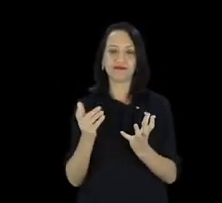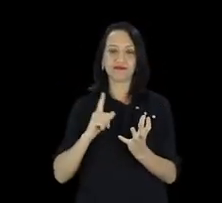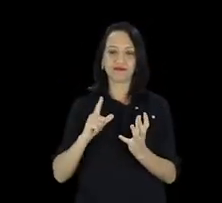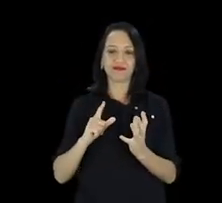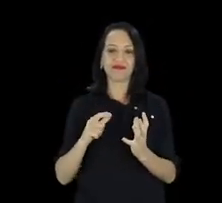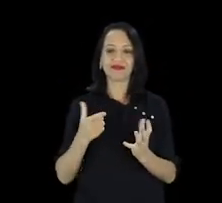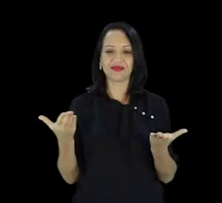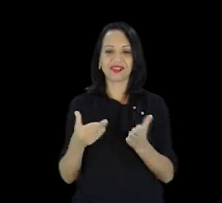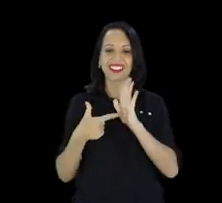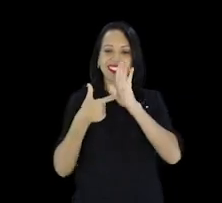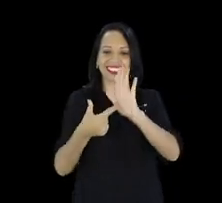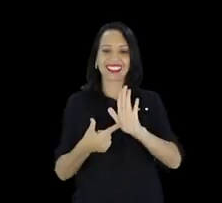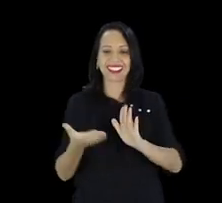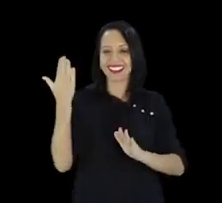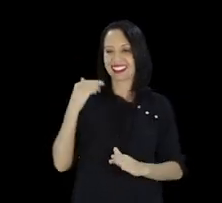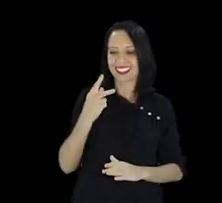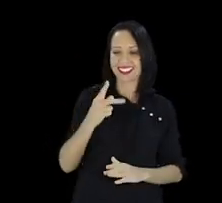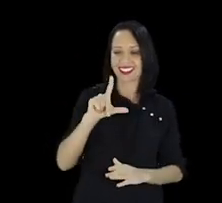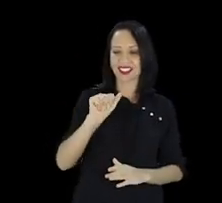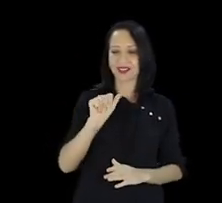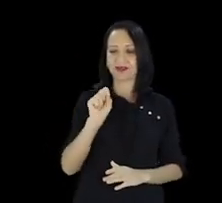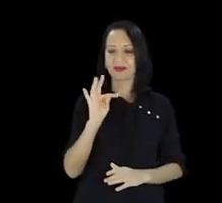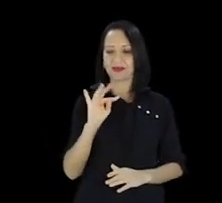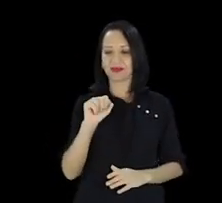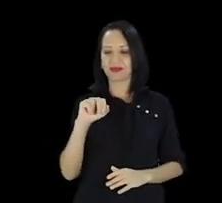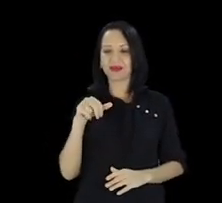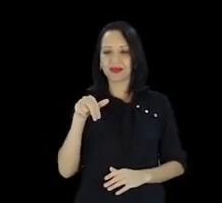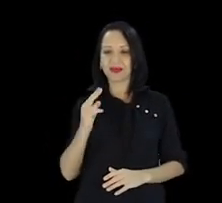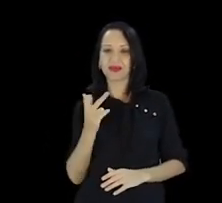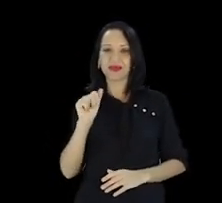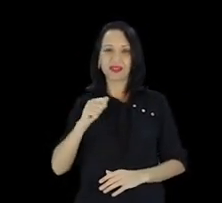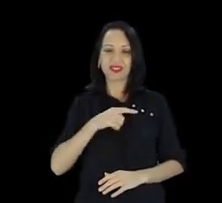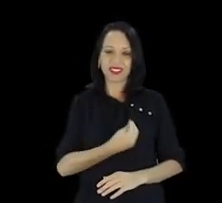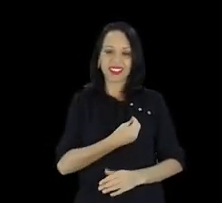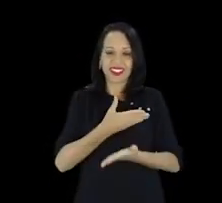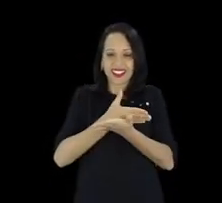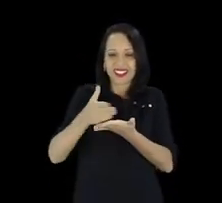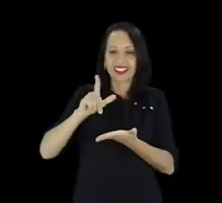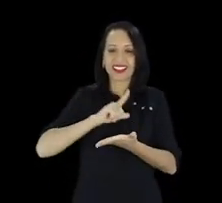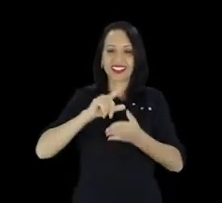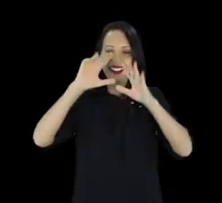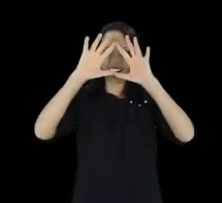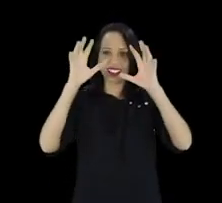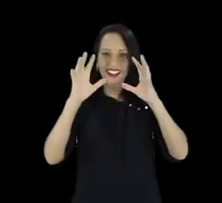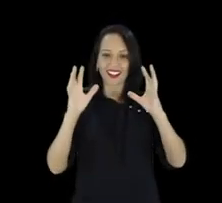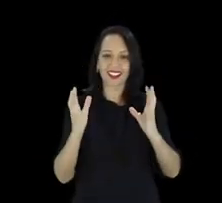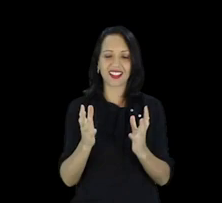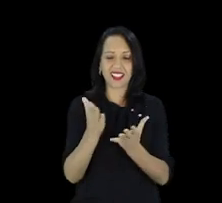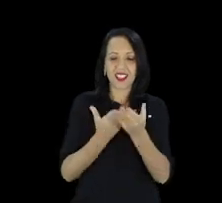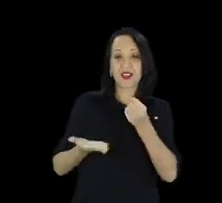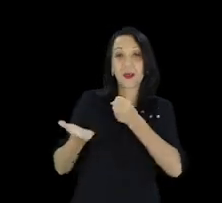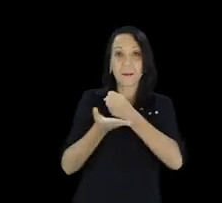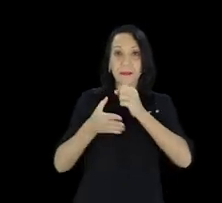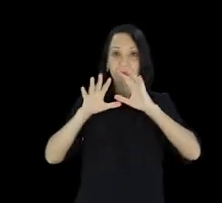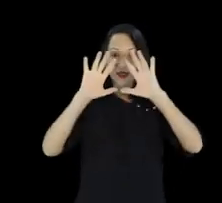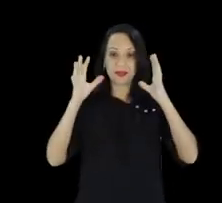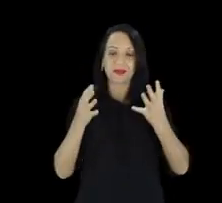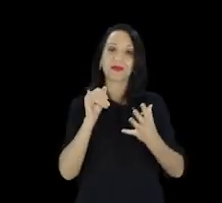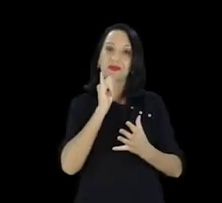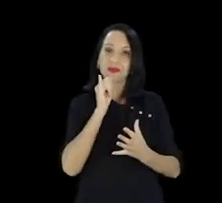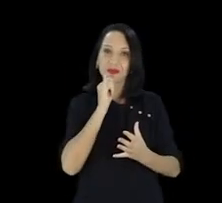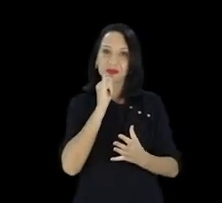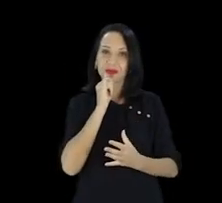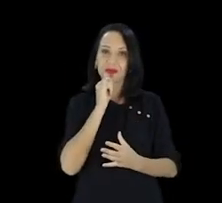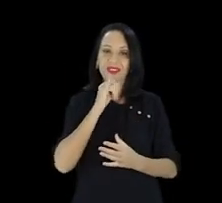school mas tudos antigos e você começa você começa com por exemplo uma base é uma garrafinha Pet